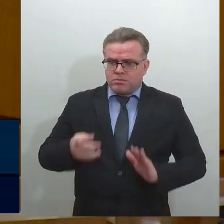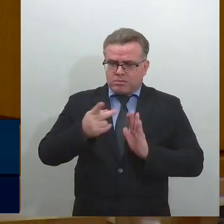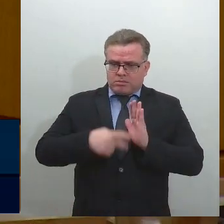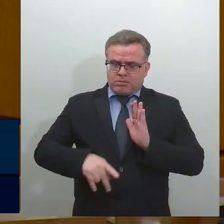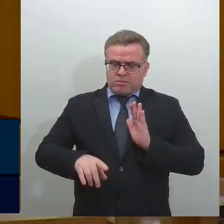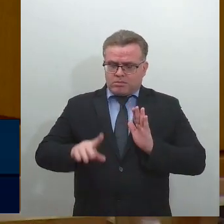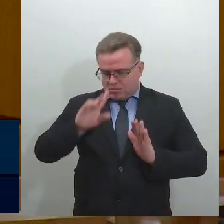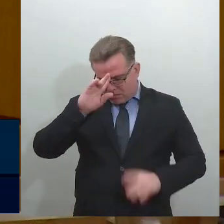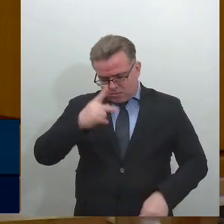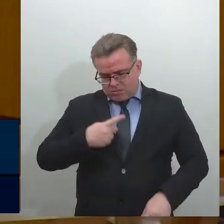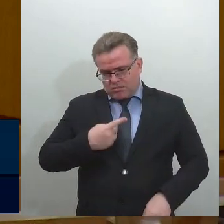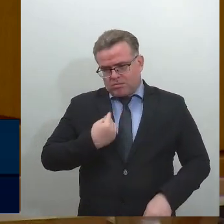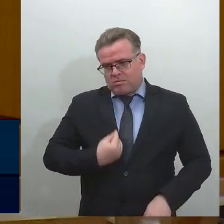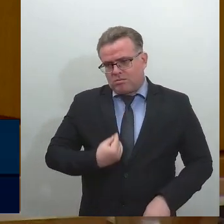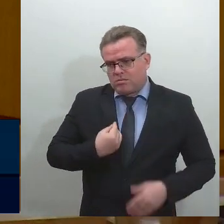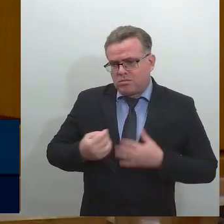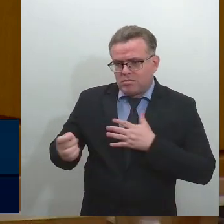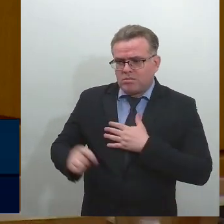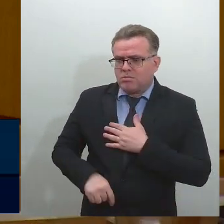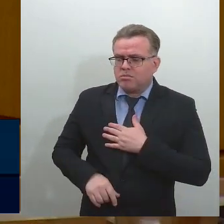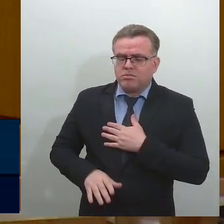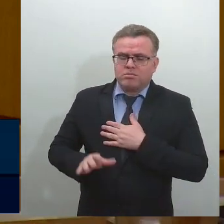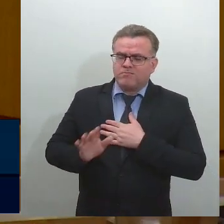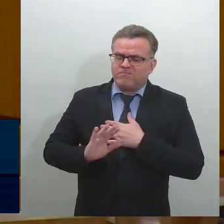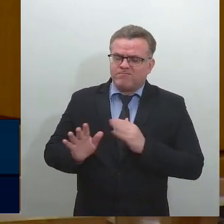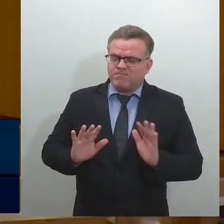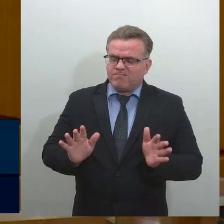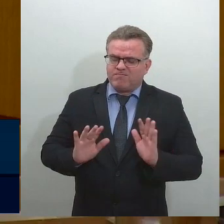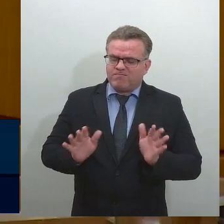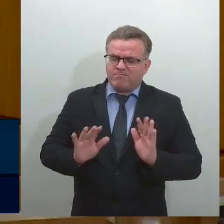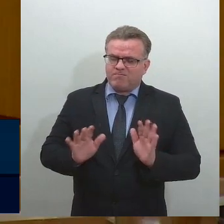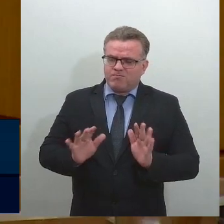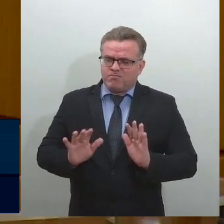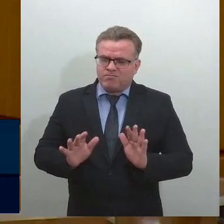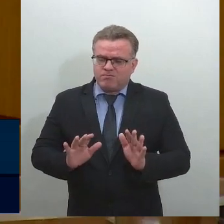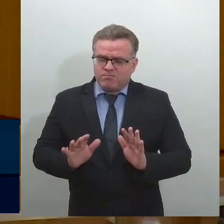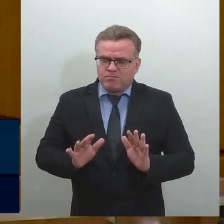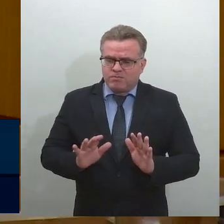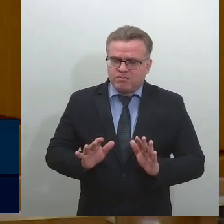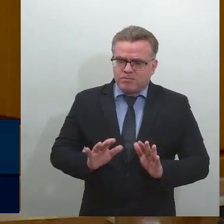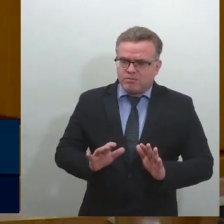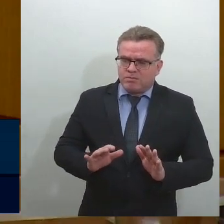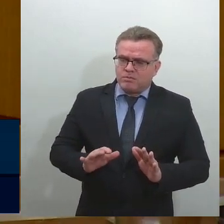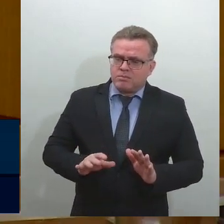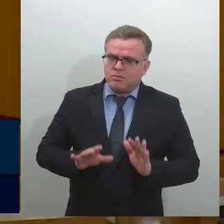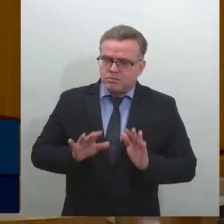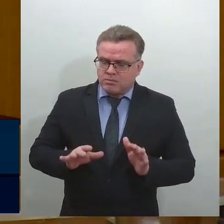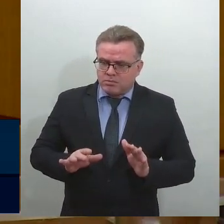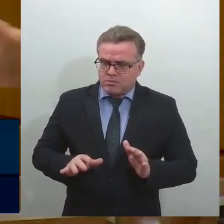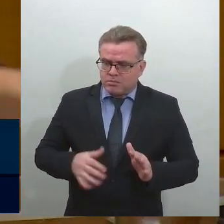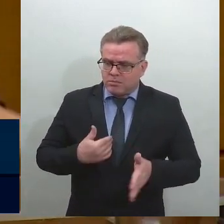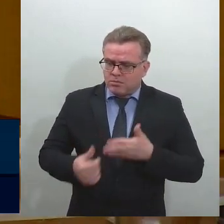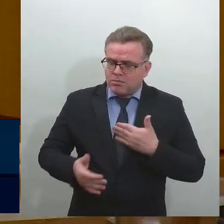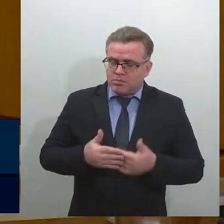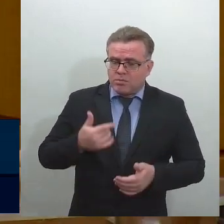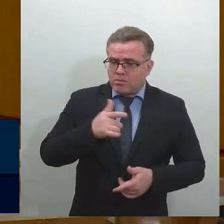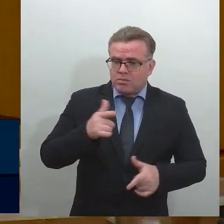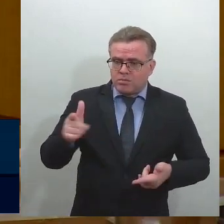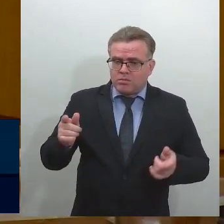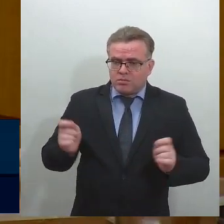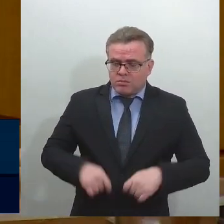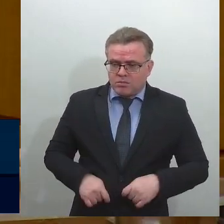instrumento, né, e a vítima do processo. Mas seria contra qualquer outro que tirasse uma cidade de um patamar e colocasse em